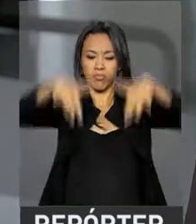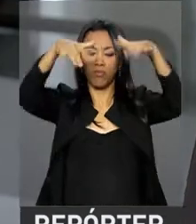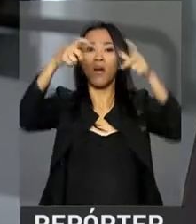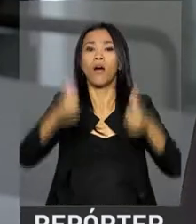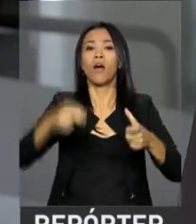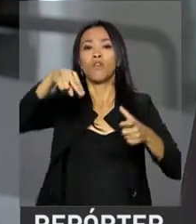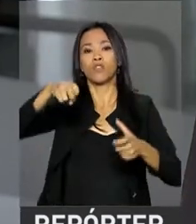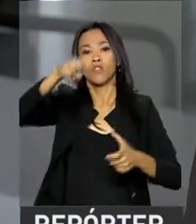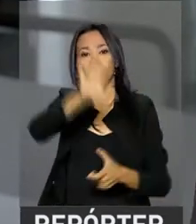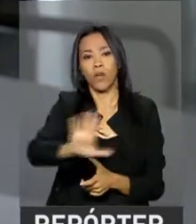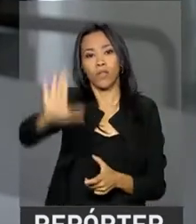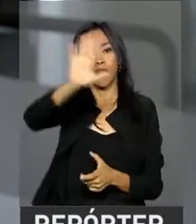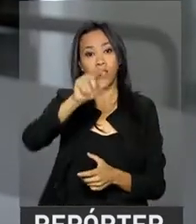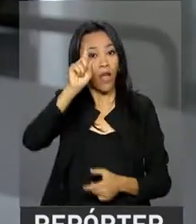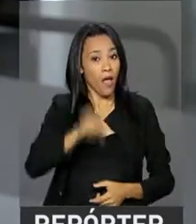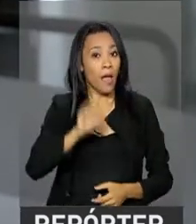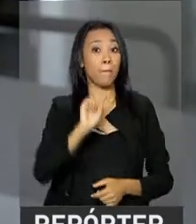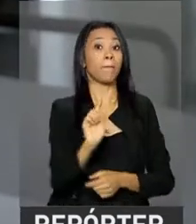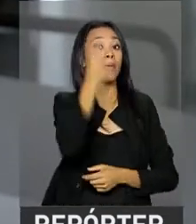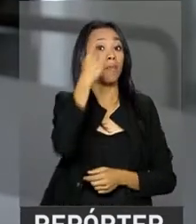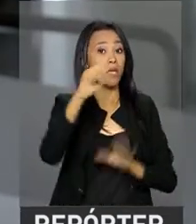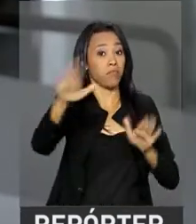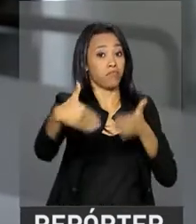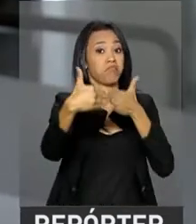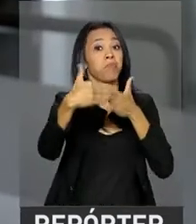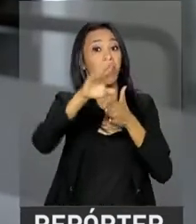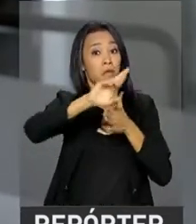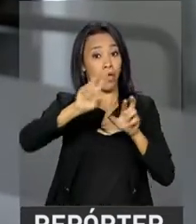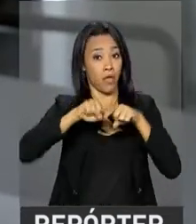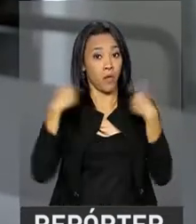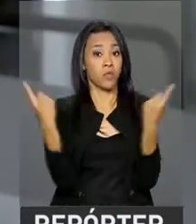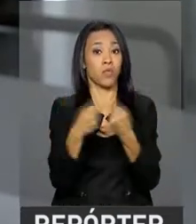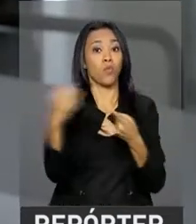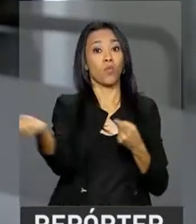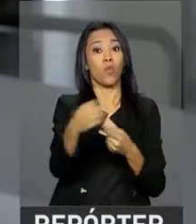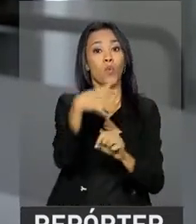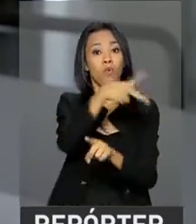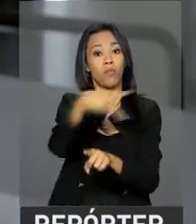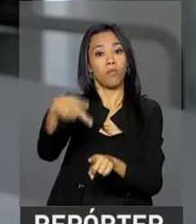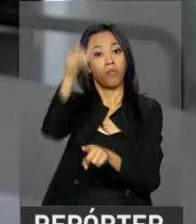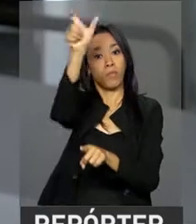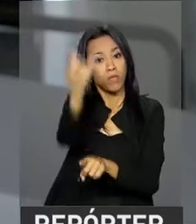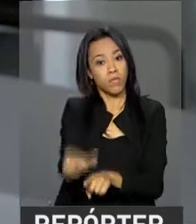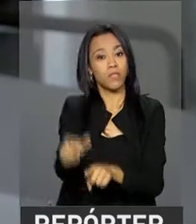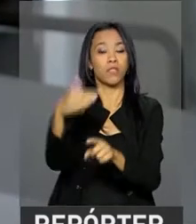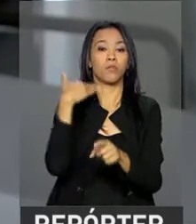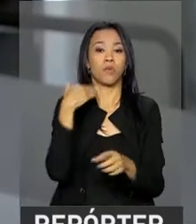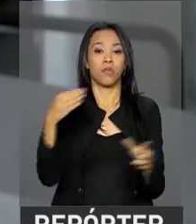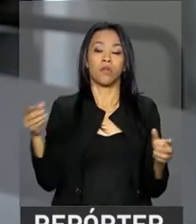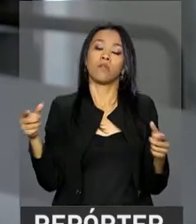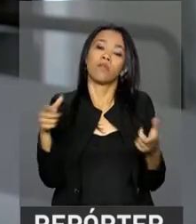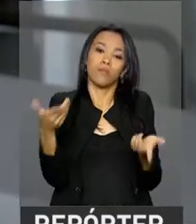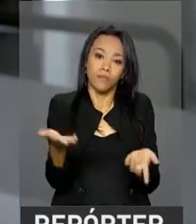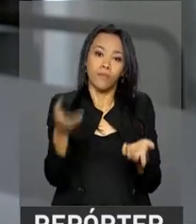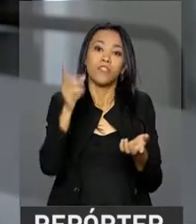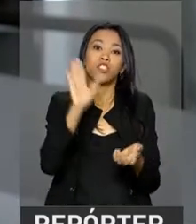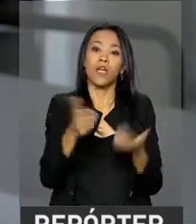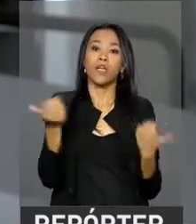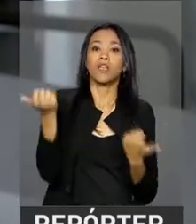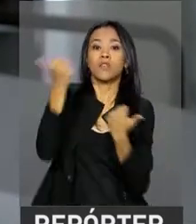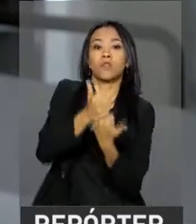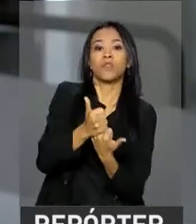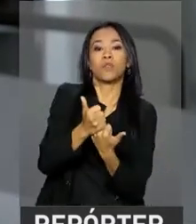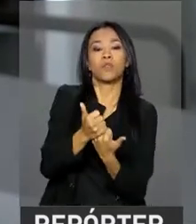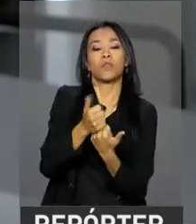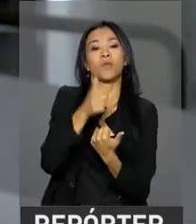é a primeira reunião com o novo presidente do bnb efe paulo rabello já que ele assumiu o cargo na sexta feira no lugar de maria